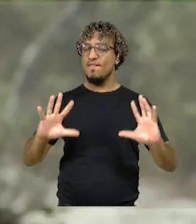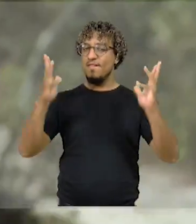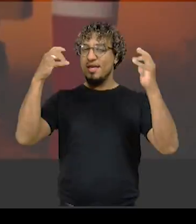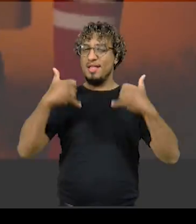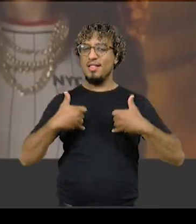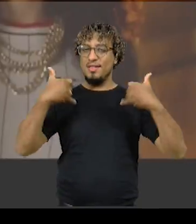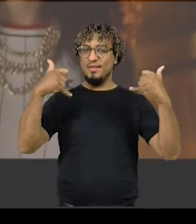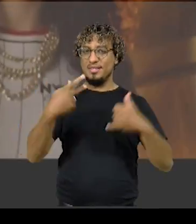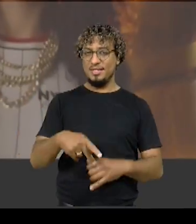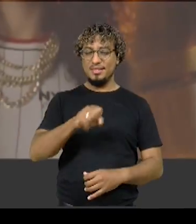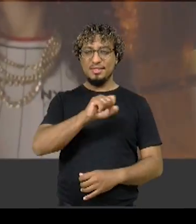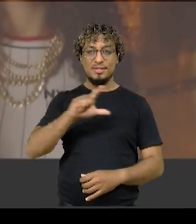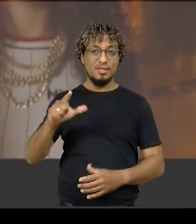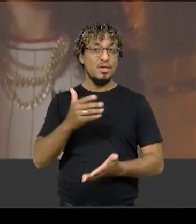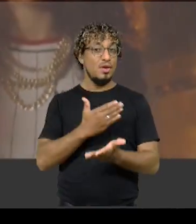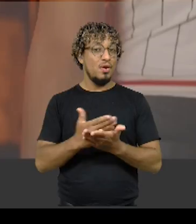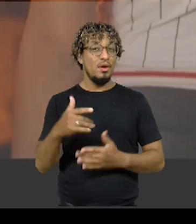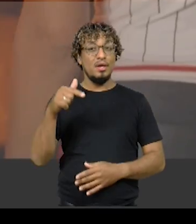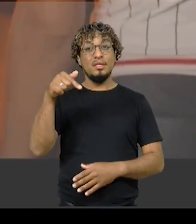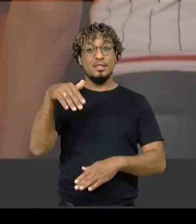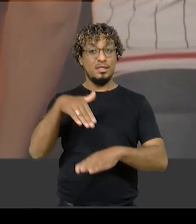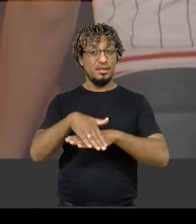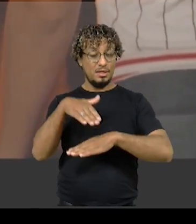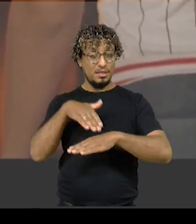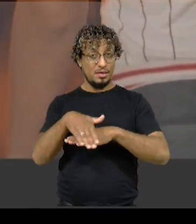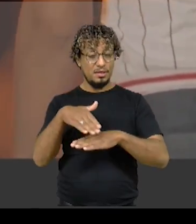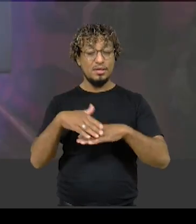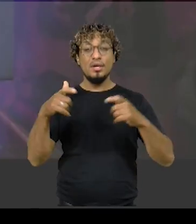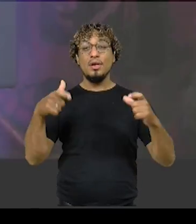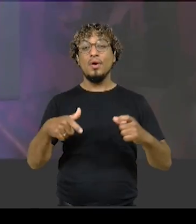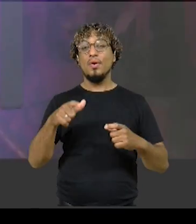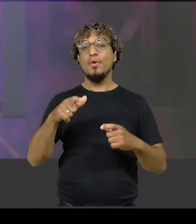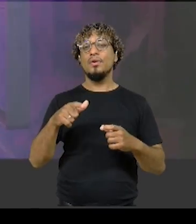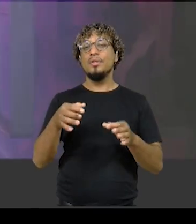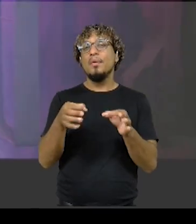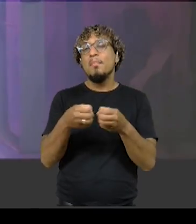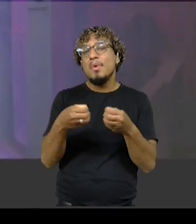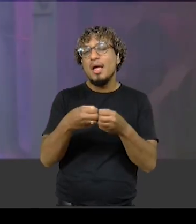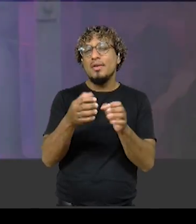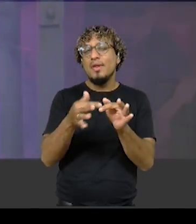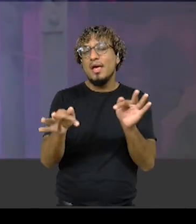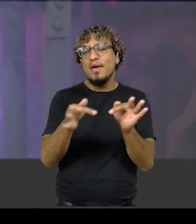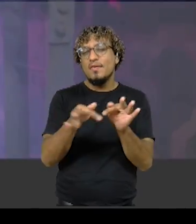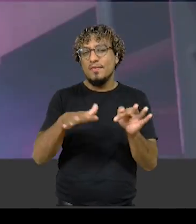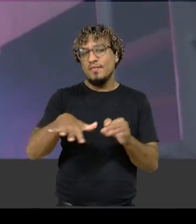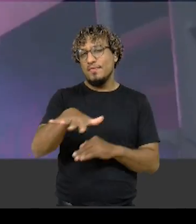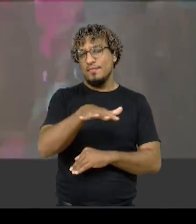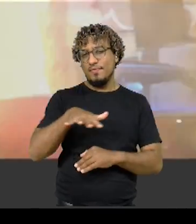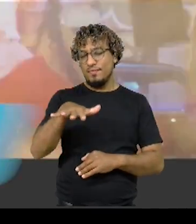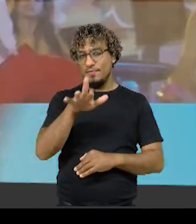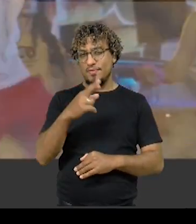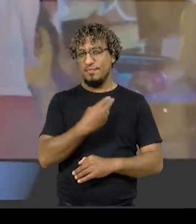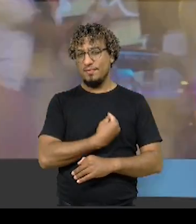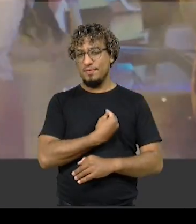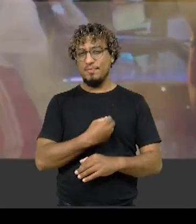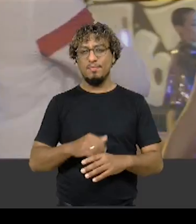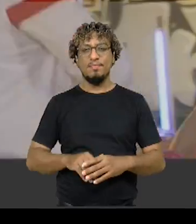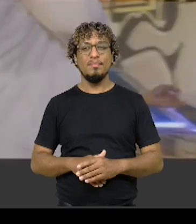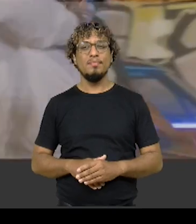Luís é para os trabalhadores, que são para os trabalhadores e eles que geram a riqueza. Então vamos lá, e o nosso terceiro voto é no